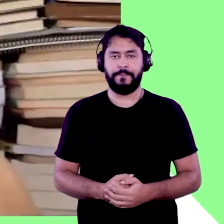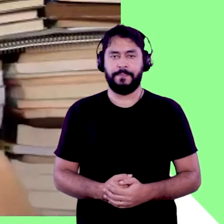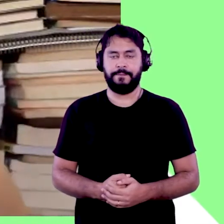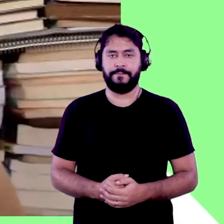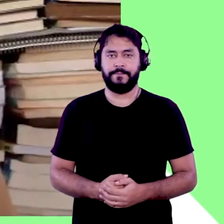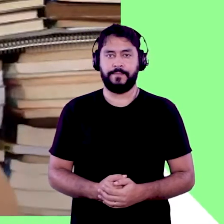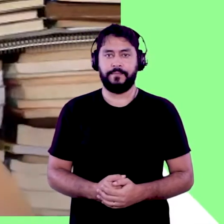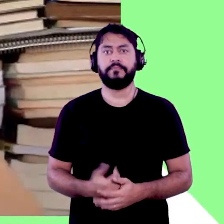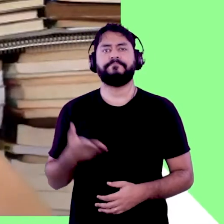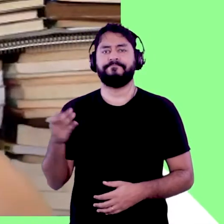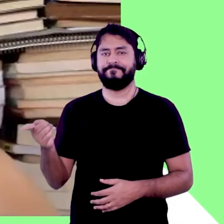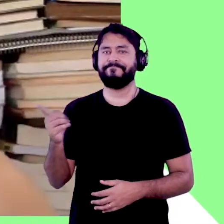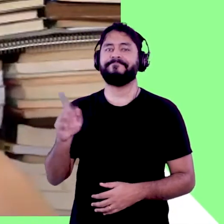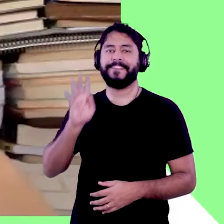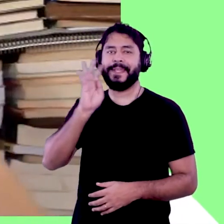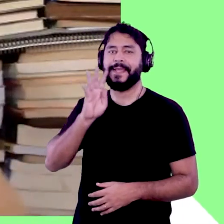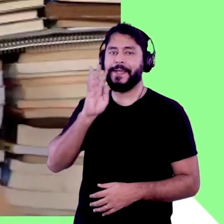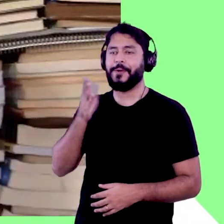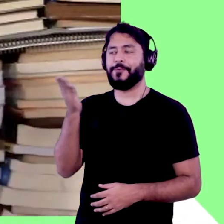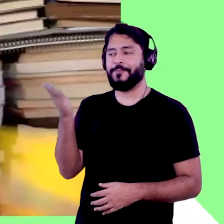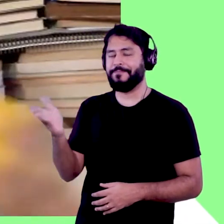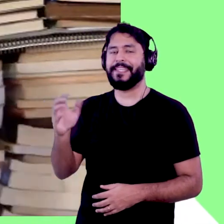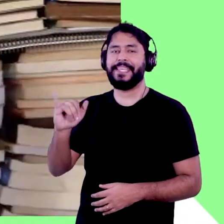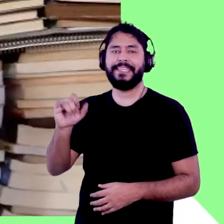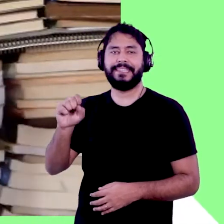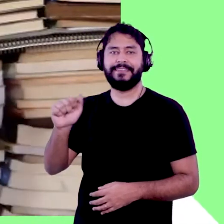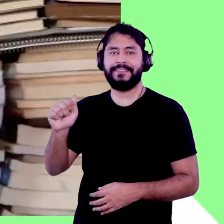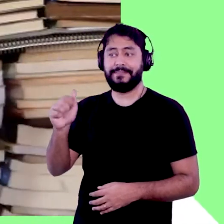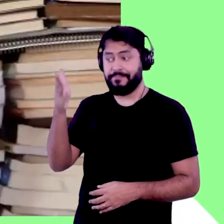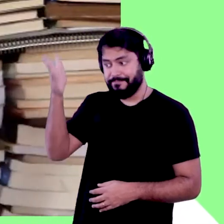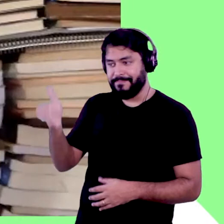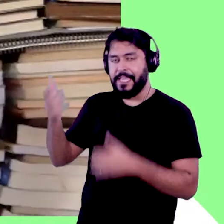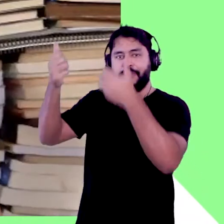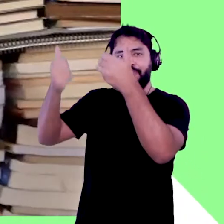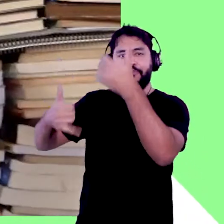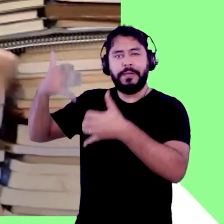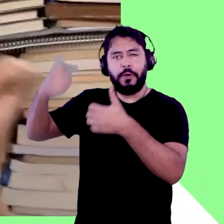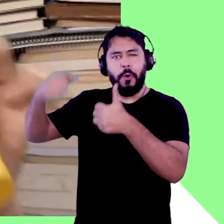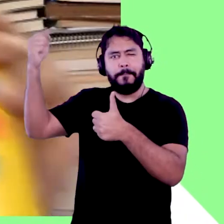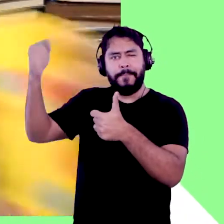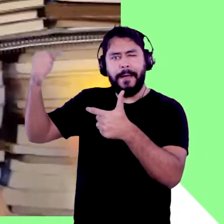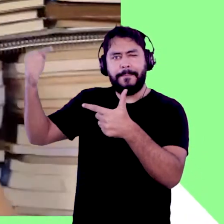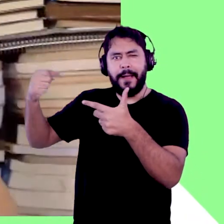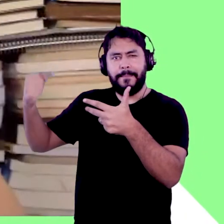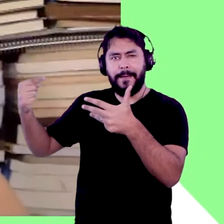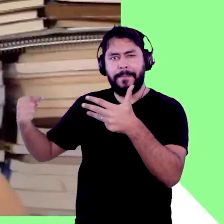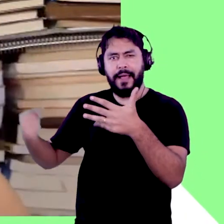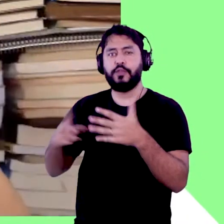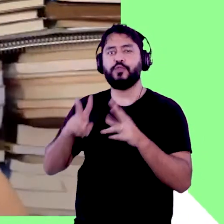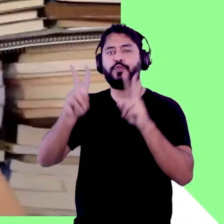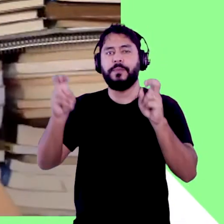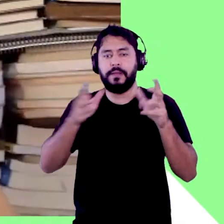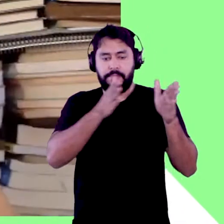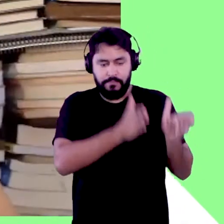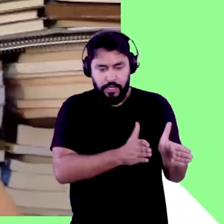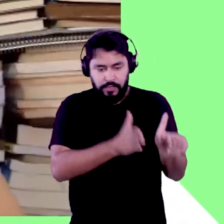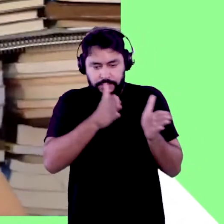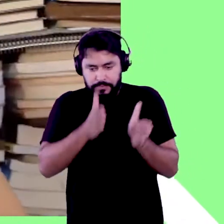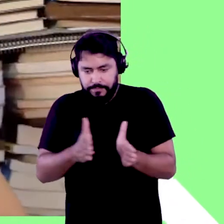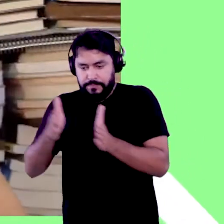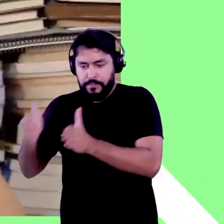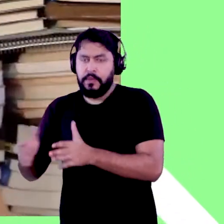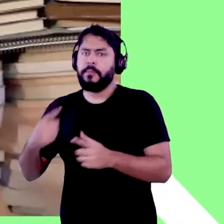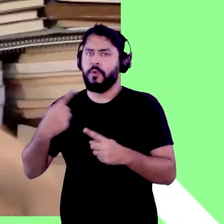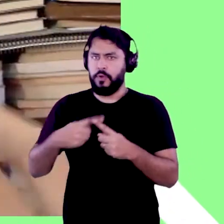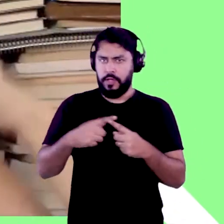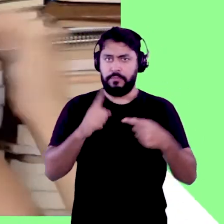E é muito legal isso, Isa, de você pontuar, trazer essa pontuação, né, desses passos, porque é importante esse reconhecimento,